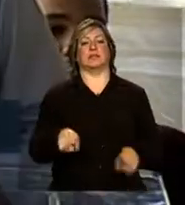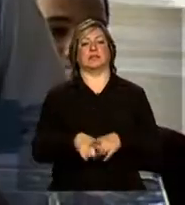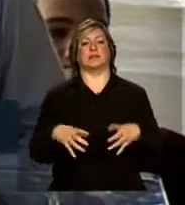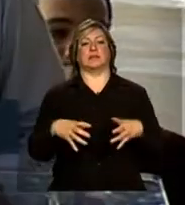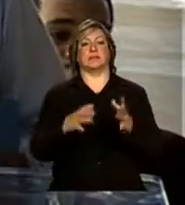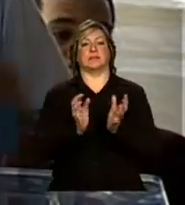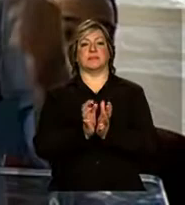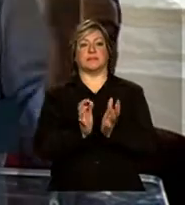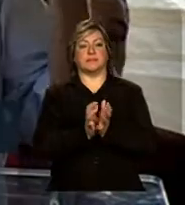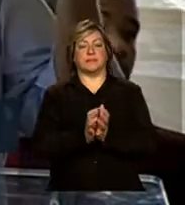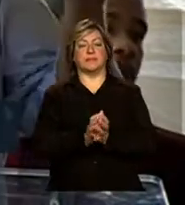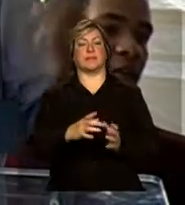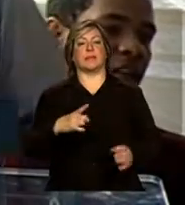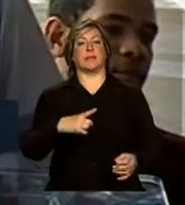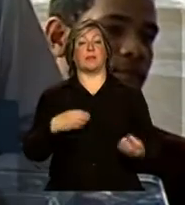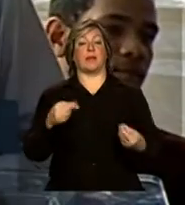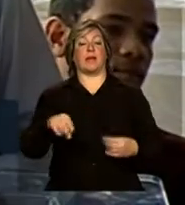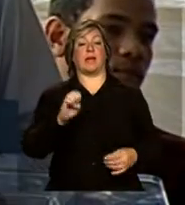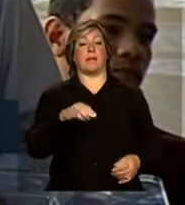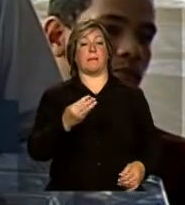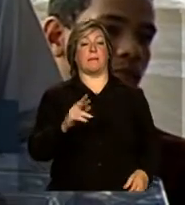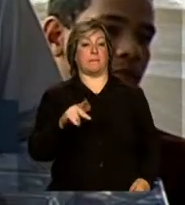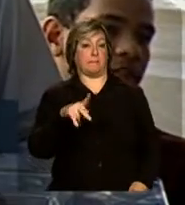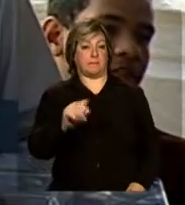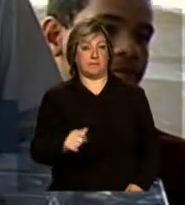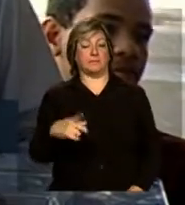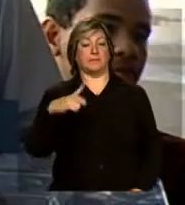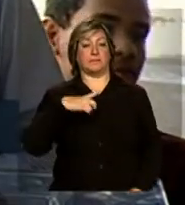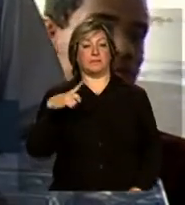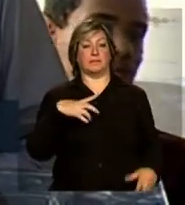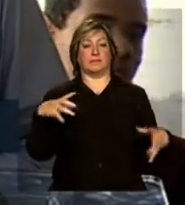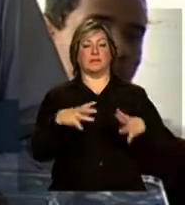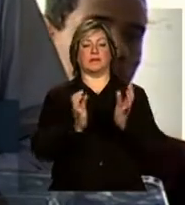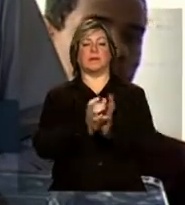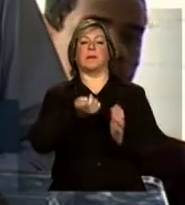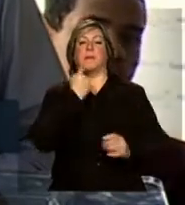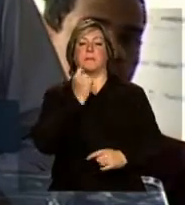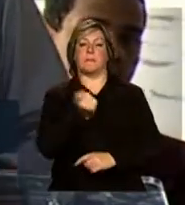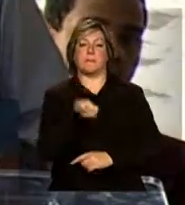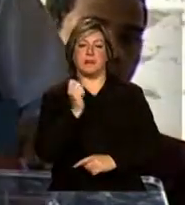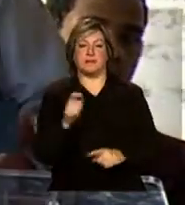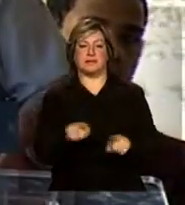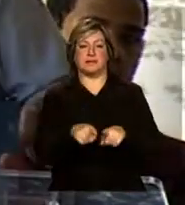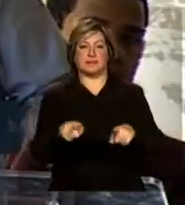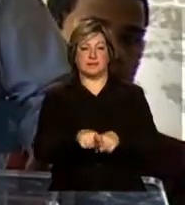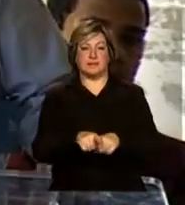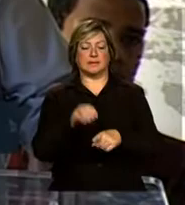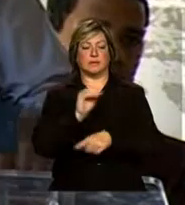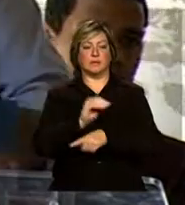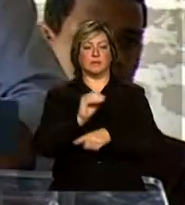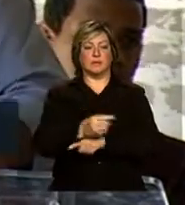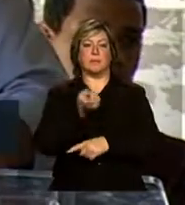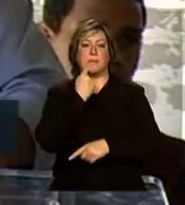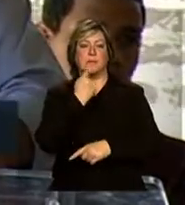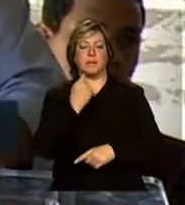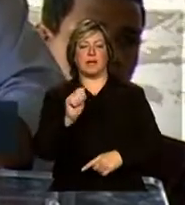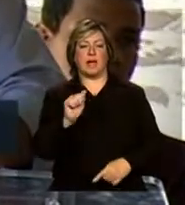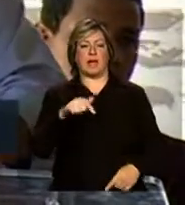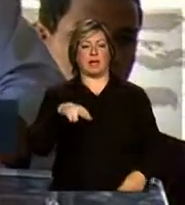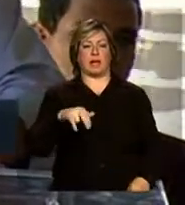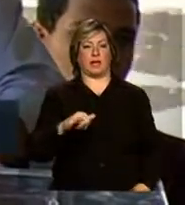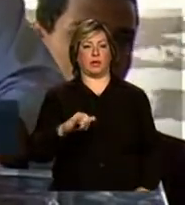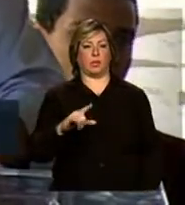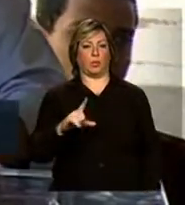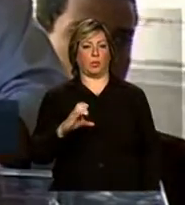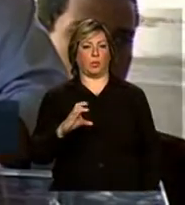embrapas errados aqui de Planaltina e a Embrapa de pesca agricultura de Palmas que é nós realizarmos o ano que vem